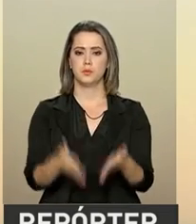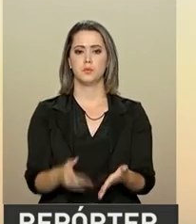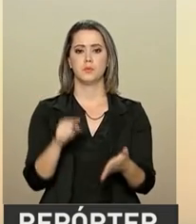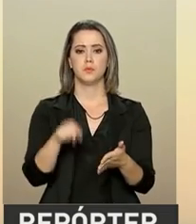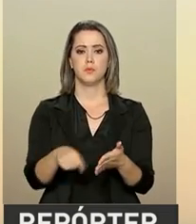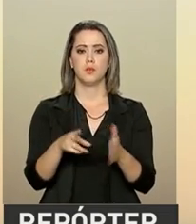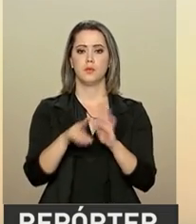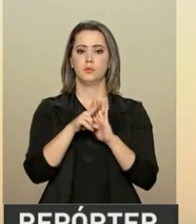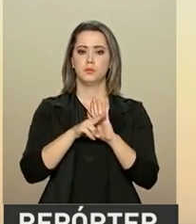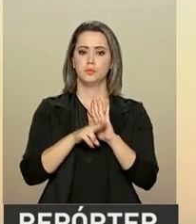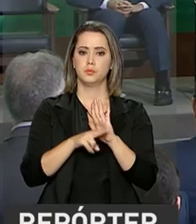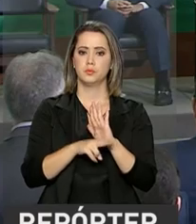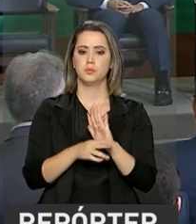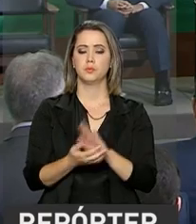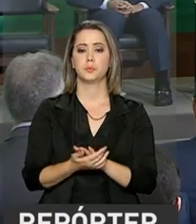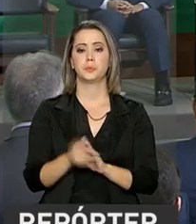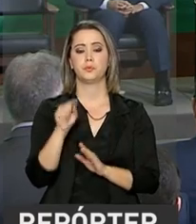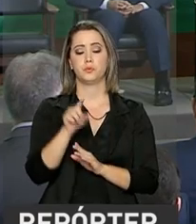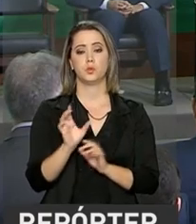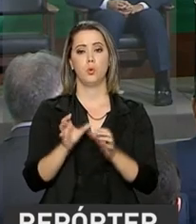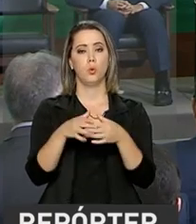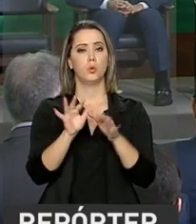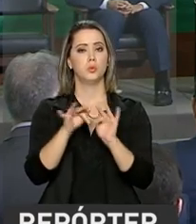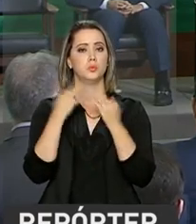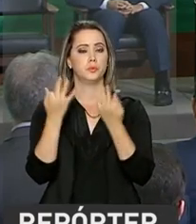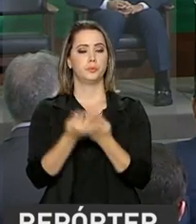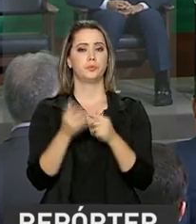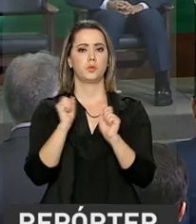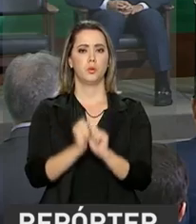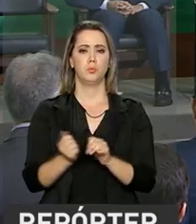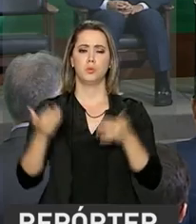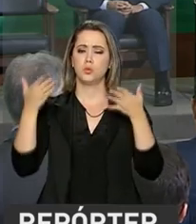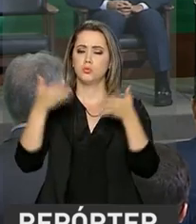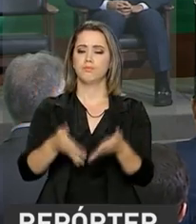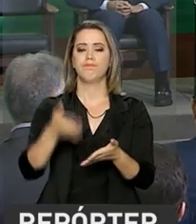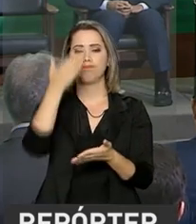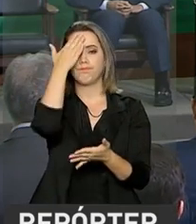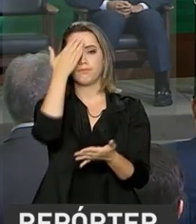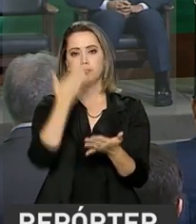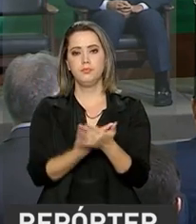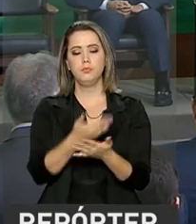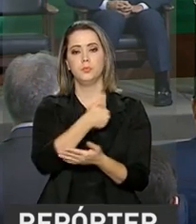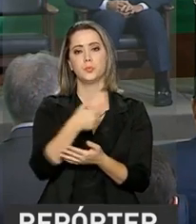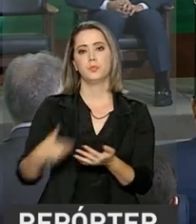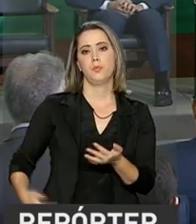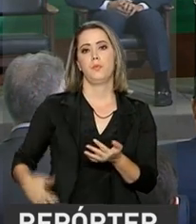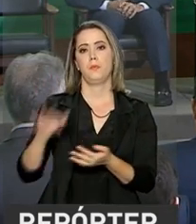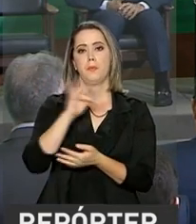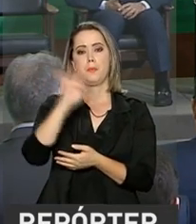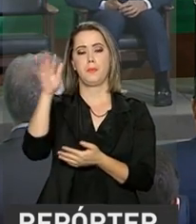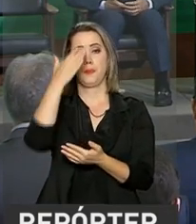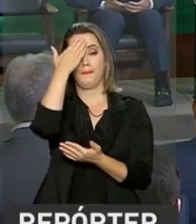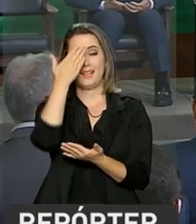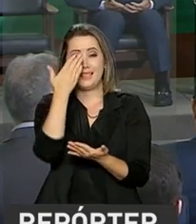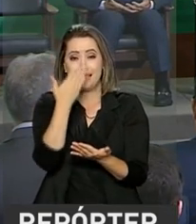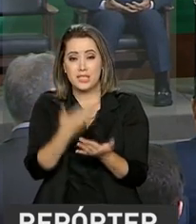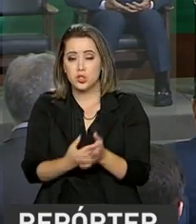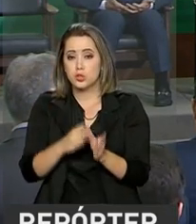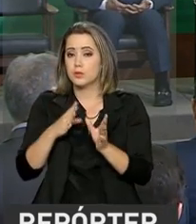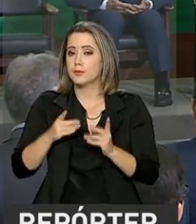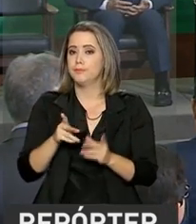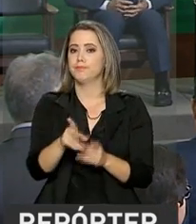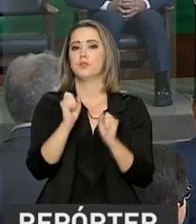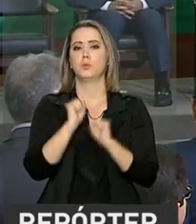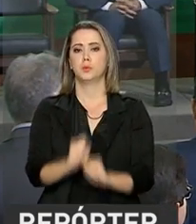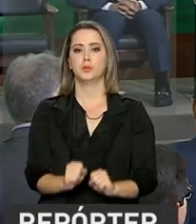dos referidos editais o agricultor familiar pode ter a certeza que o governo federal acredita no potencial